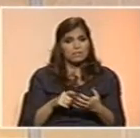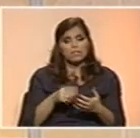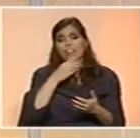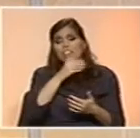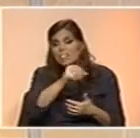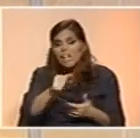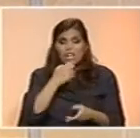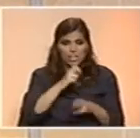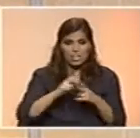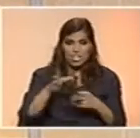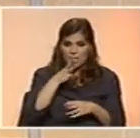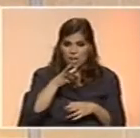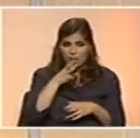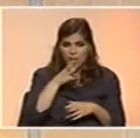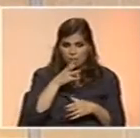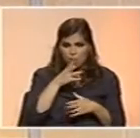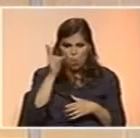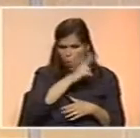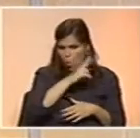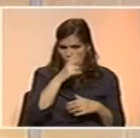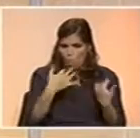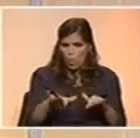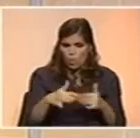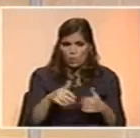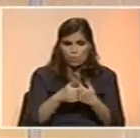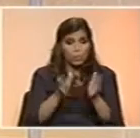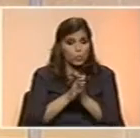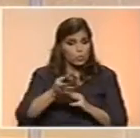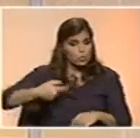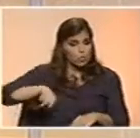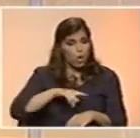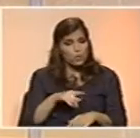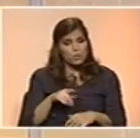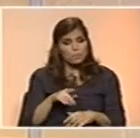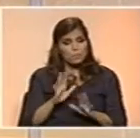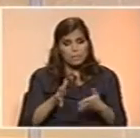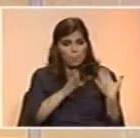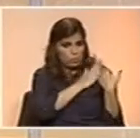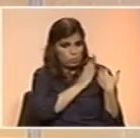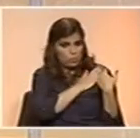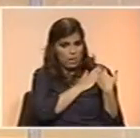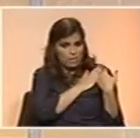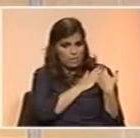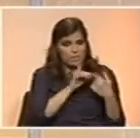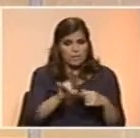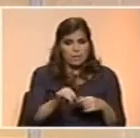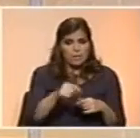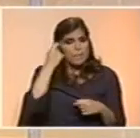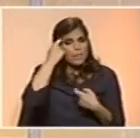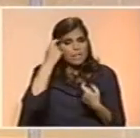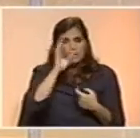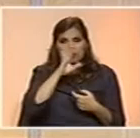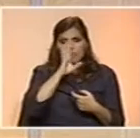energia, de água, é demasiado grande. Portanto, nós todos temos que ser também responsáveis e pensarmos se